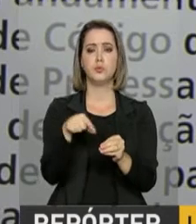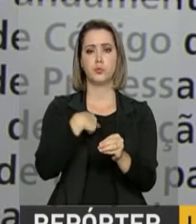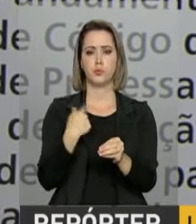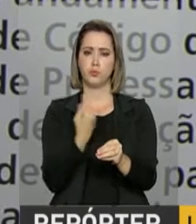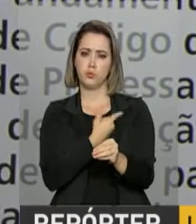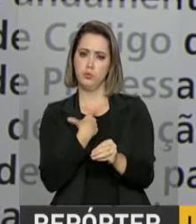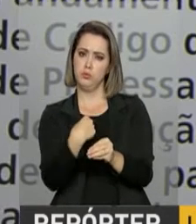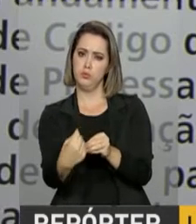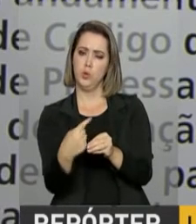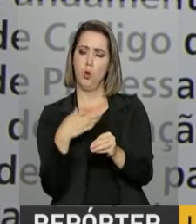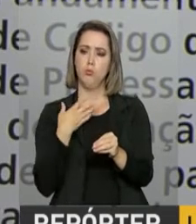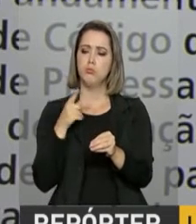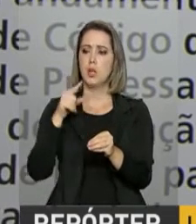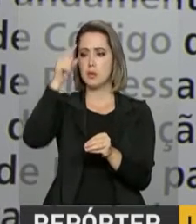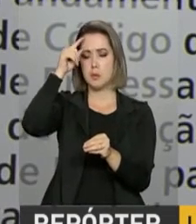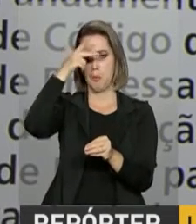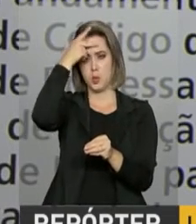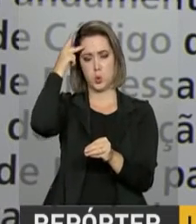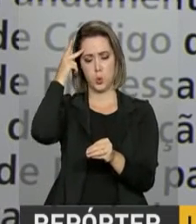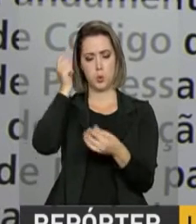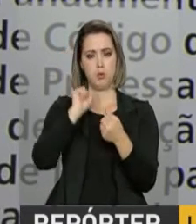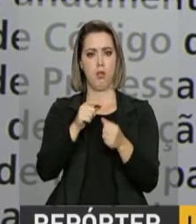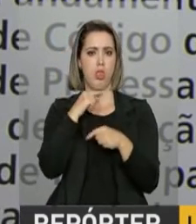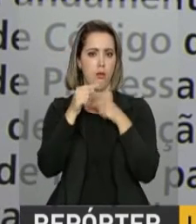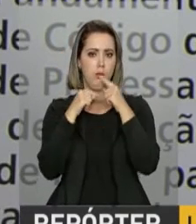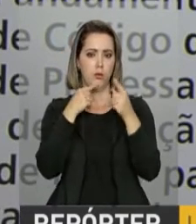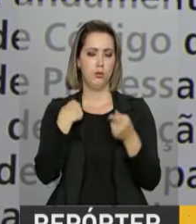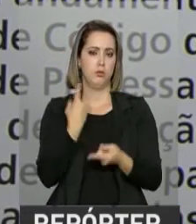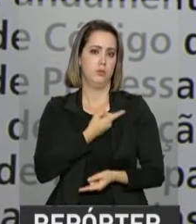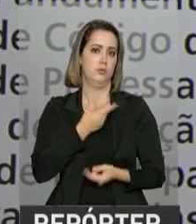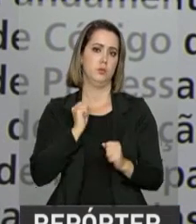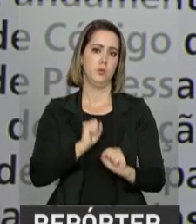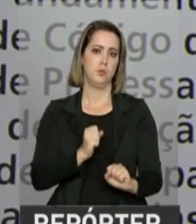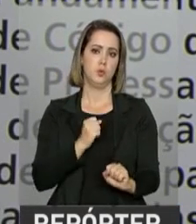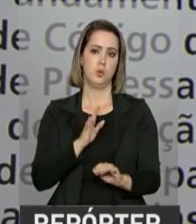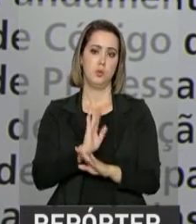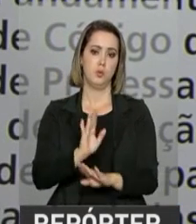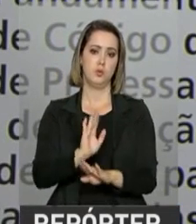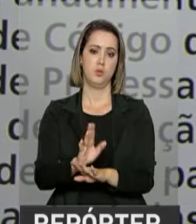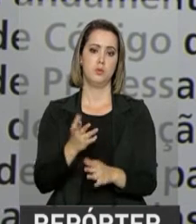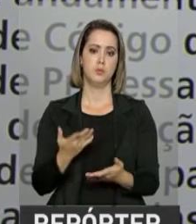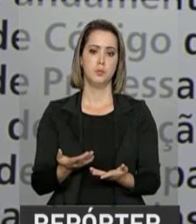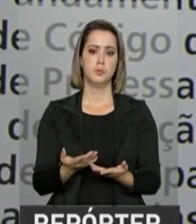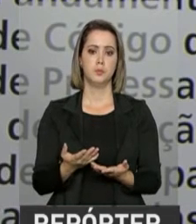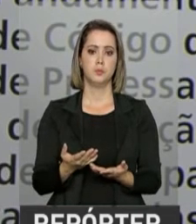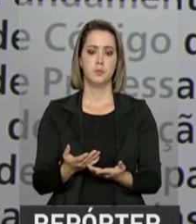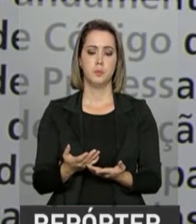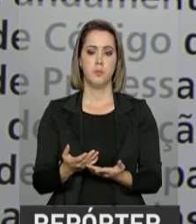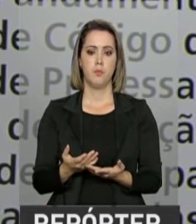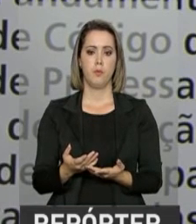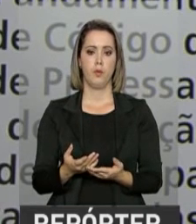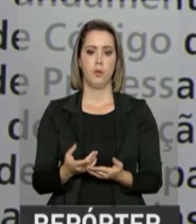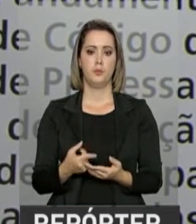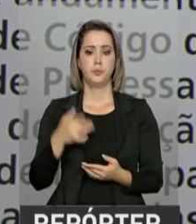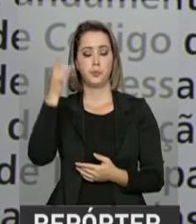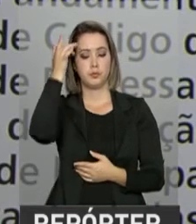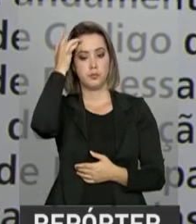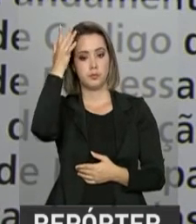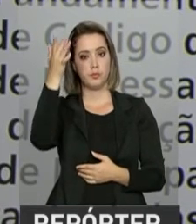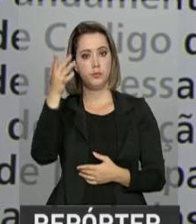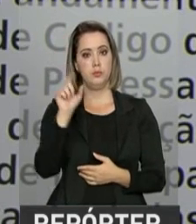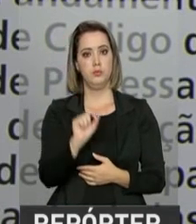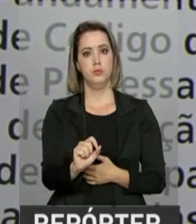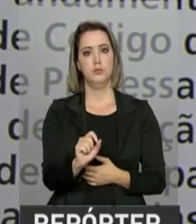gente essas pessoas para que a gente possa ajudá-los de forma a facilitar